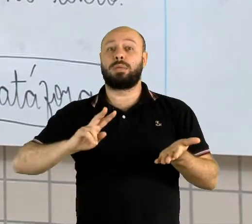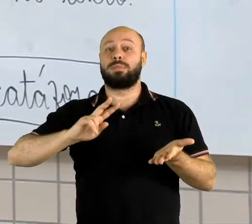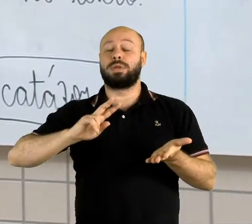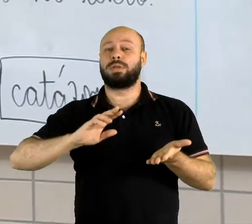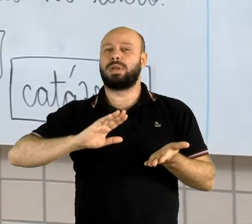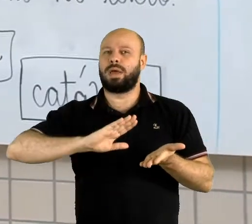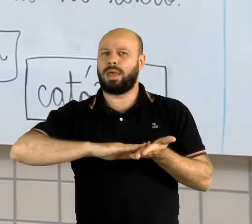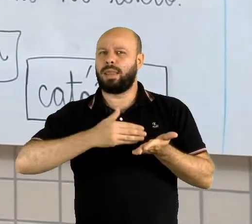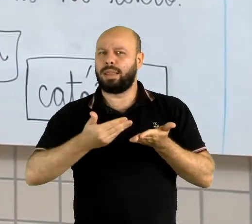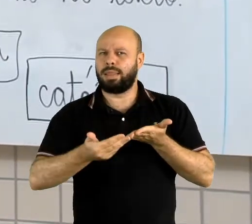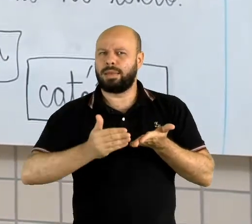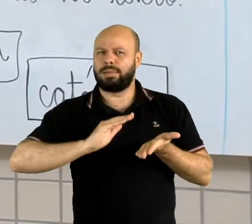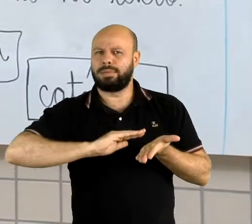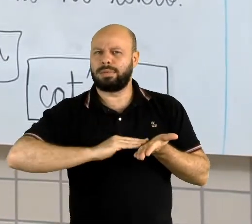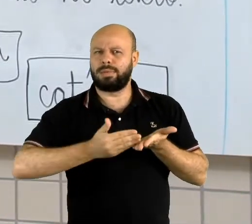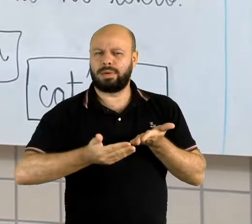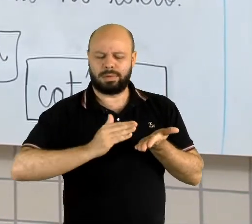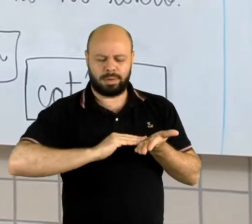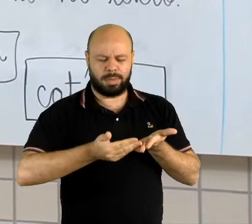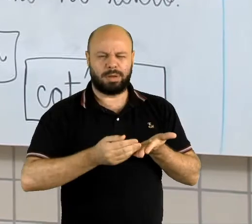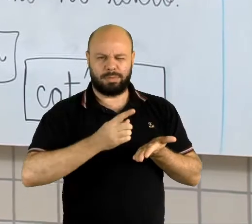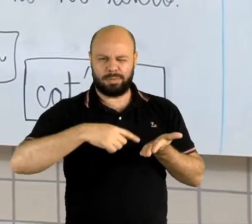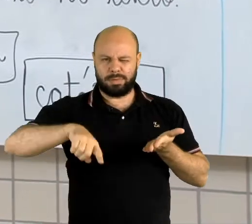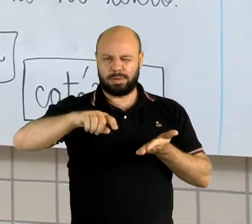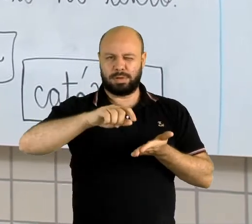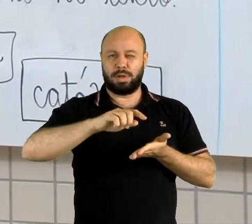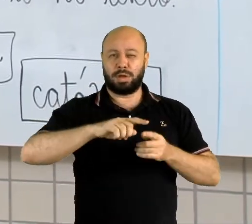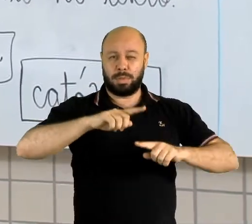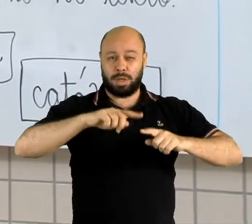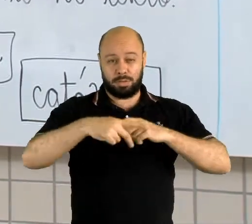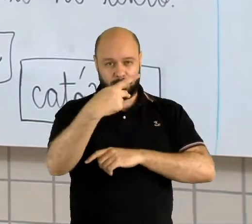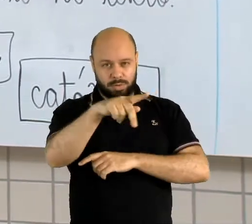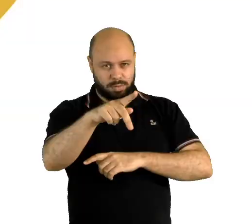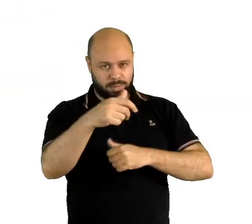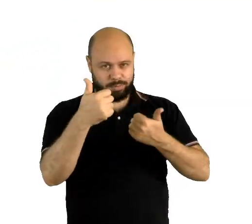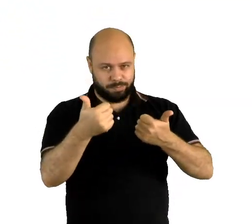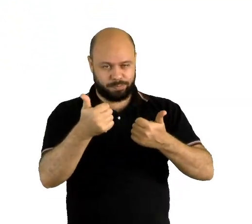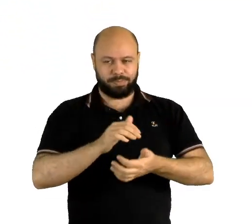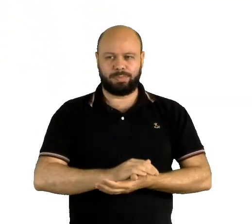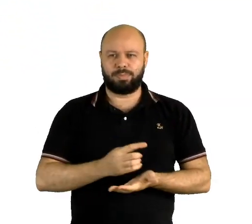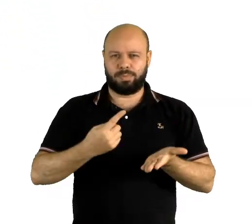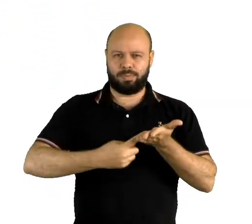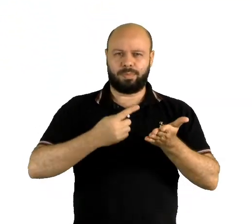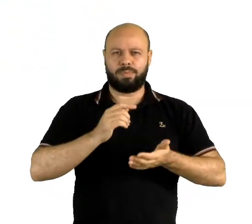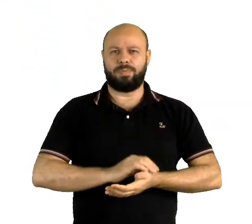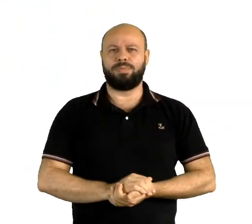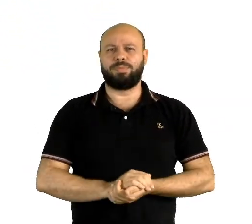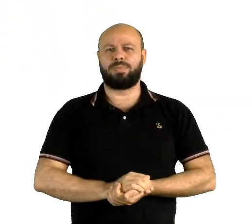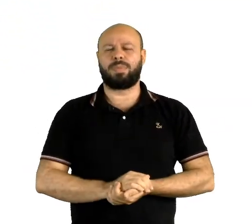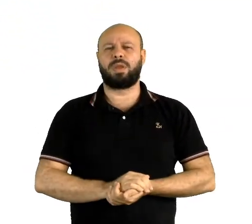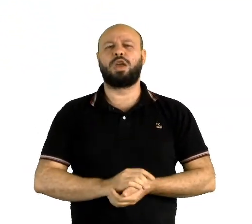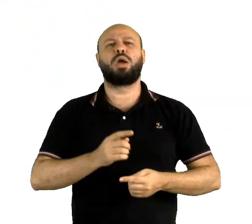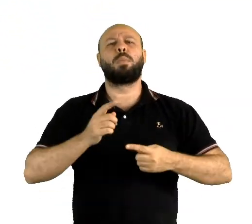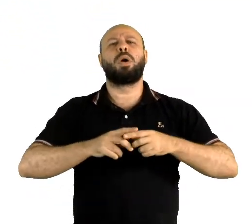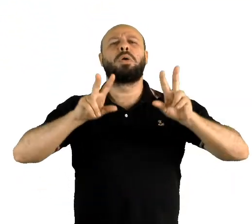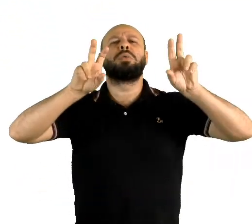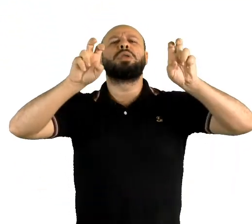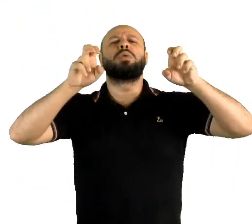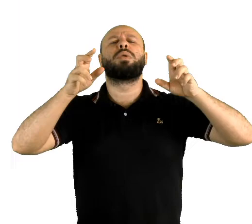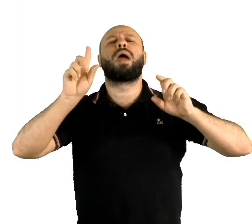duas questões aí do material de vocês, combinado? Por que o título dessa reportagem